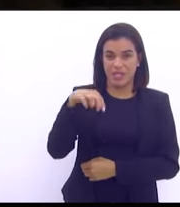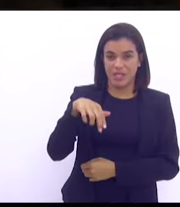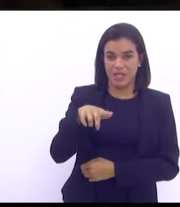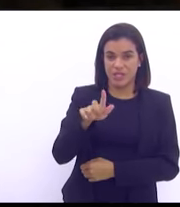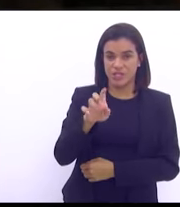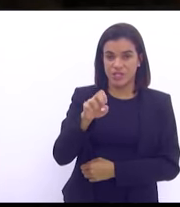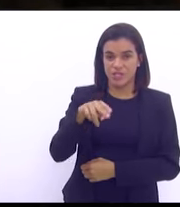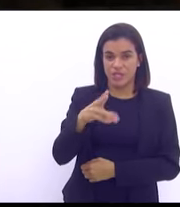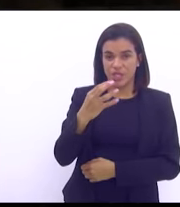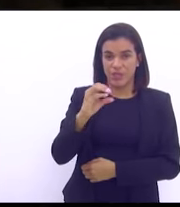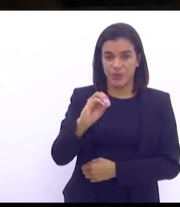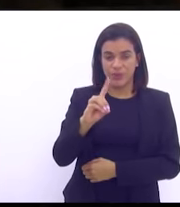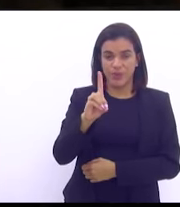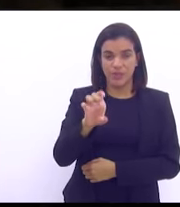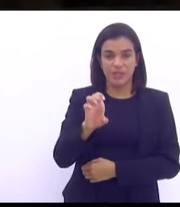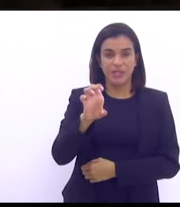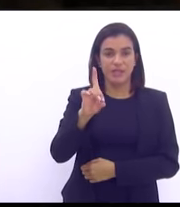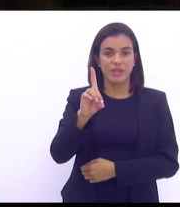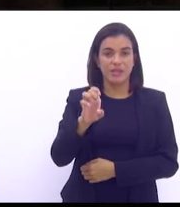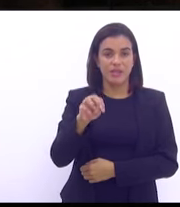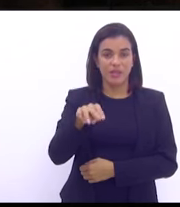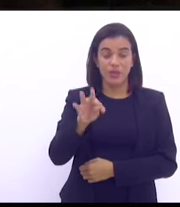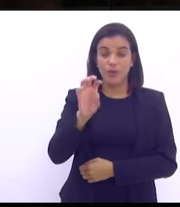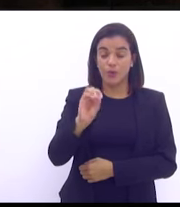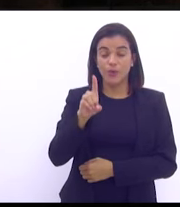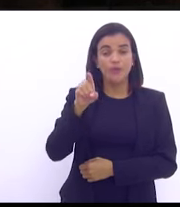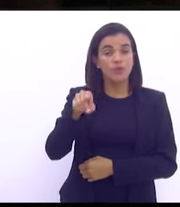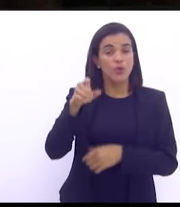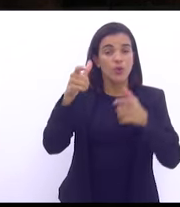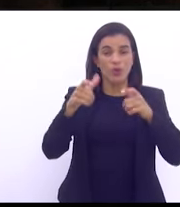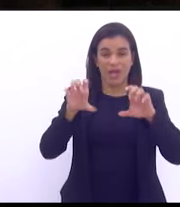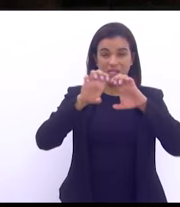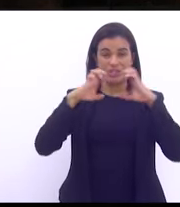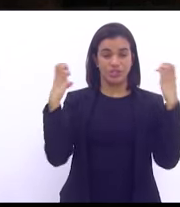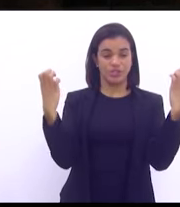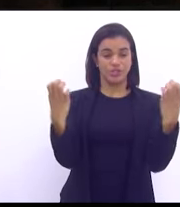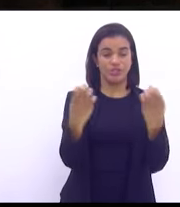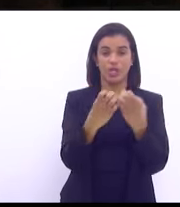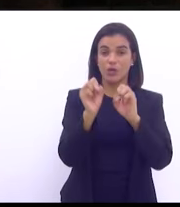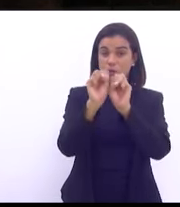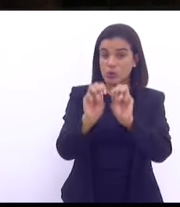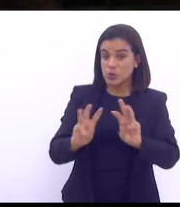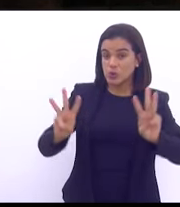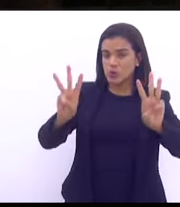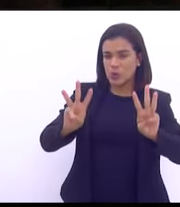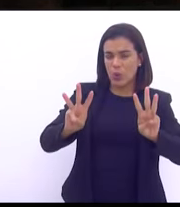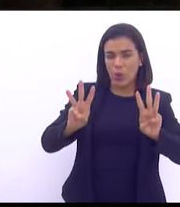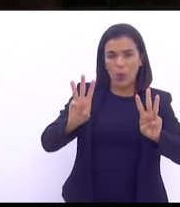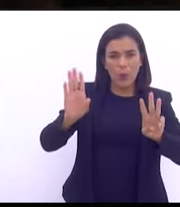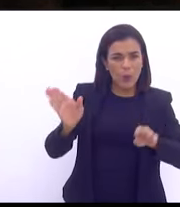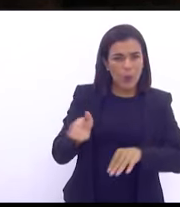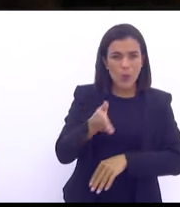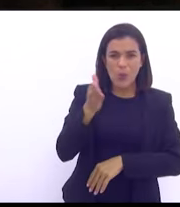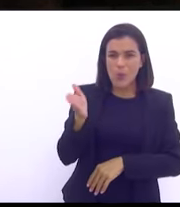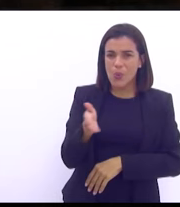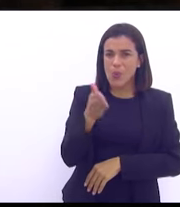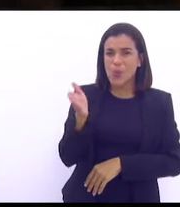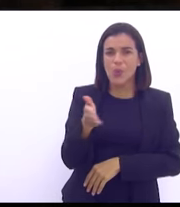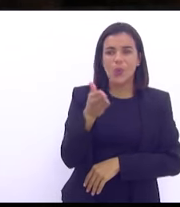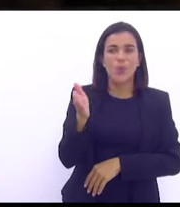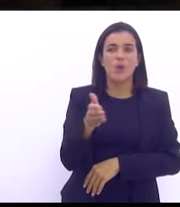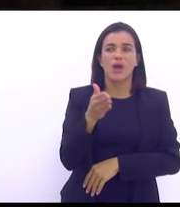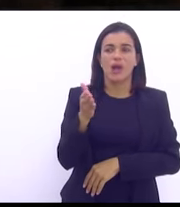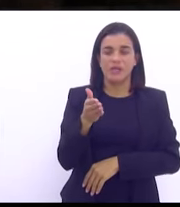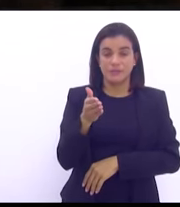O Engenhão foi palco de shows continuados e